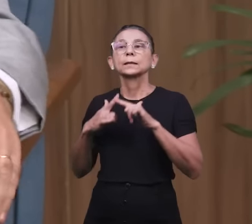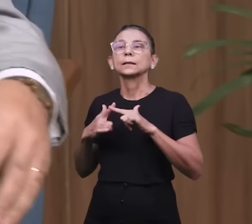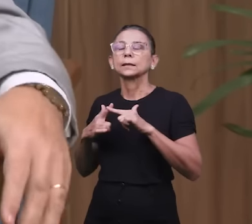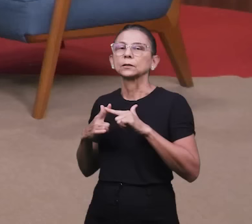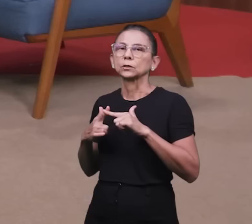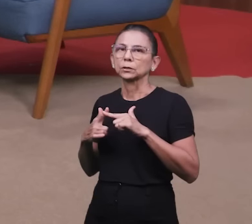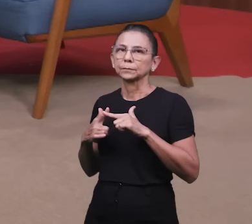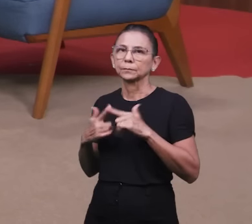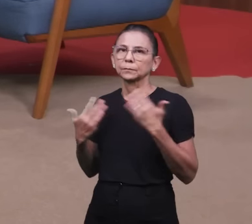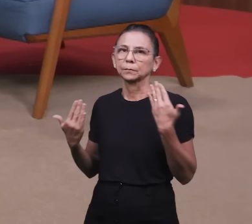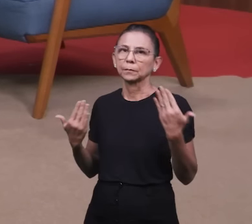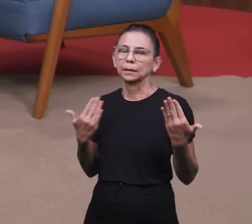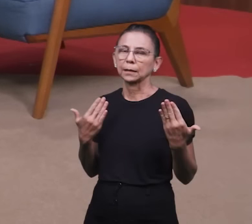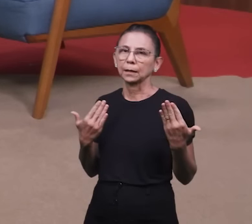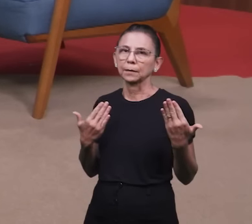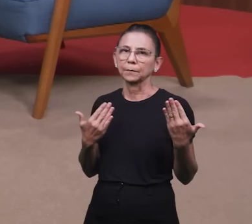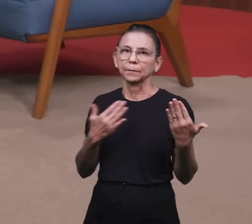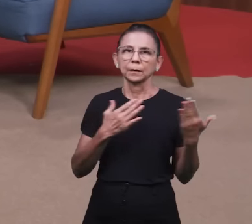sinais